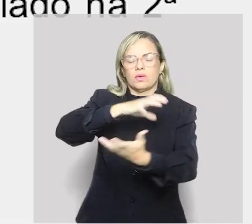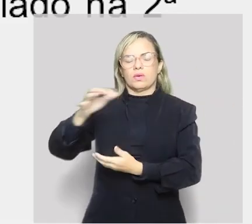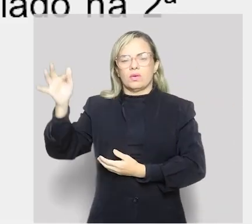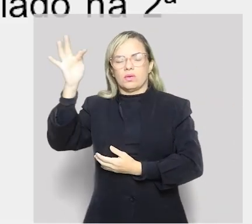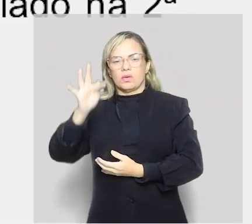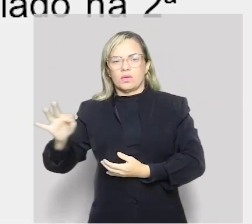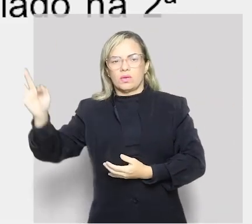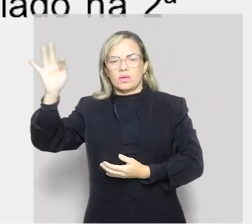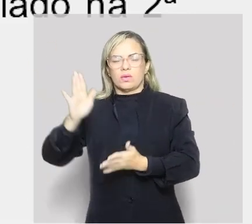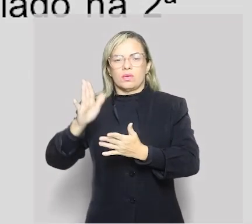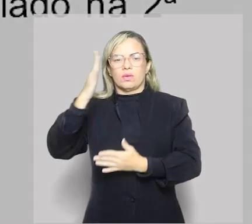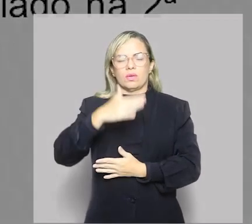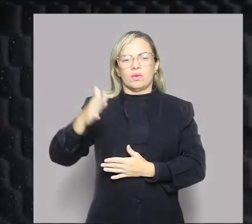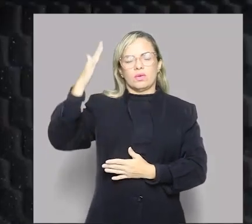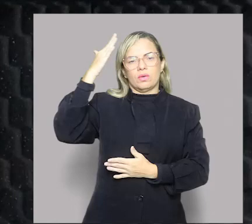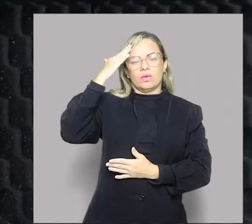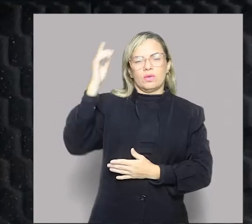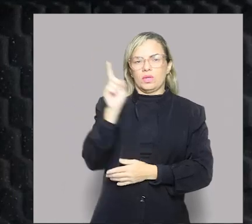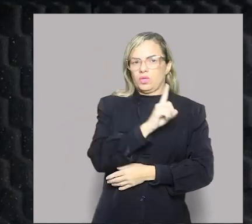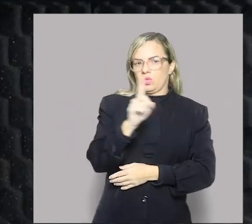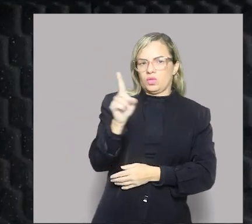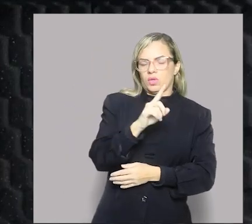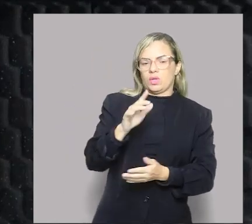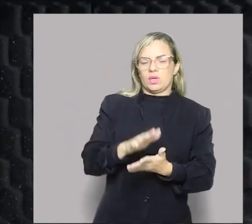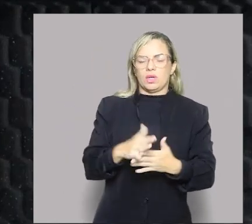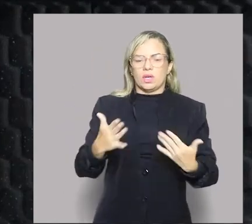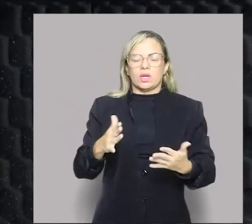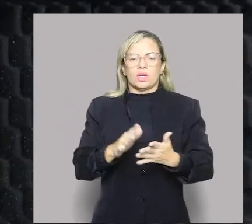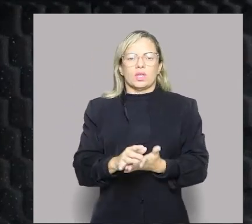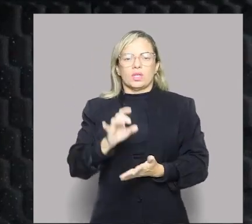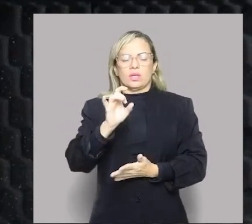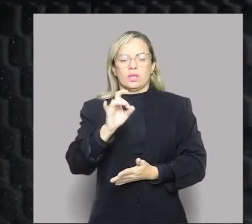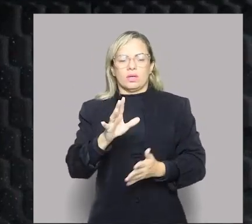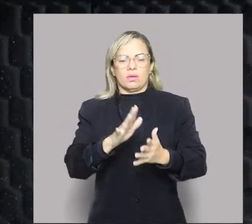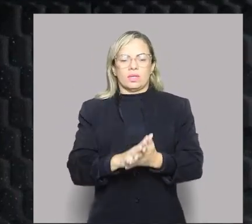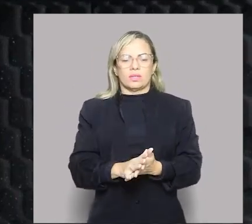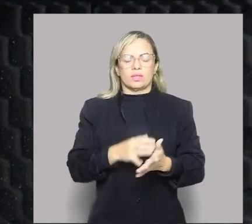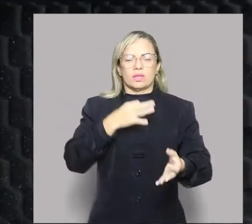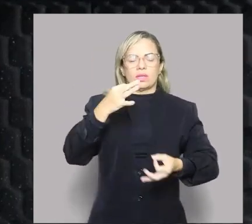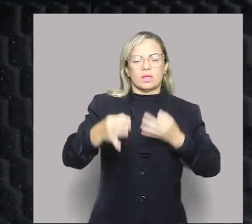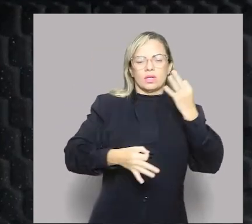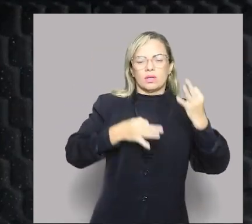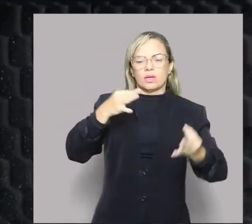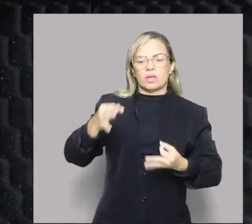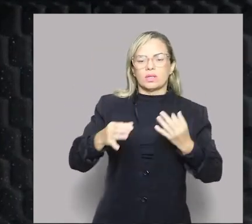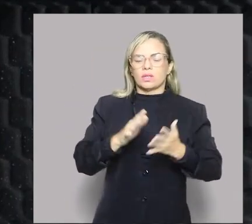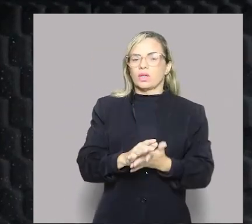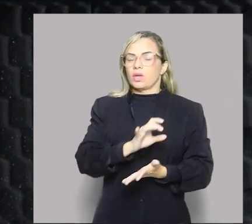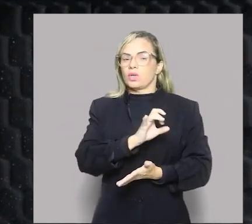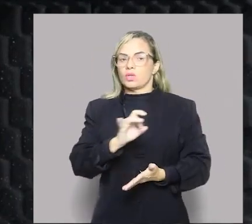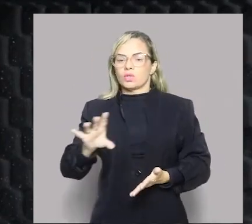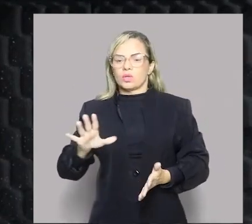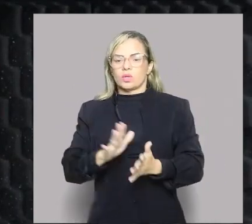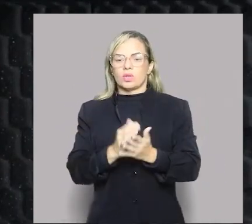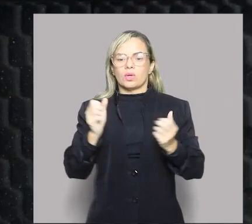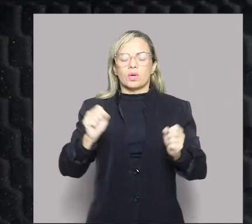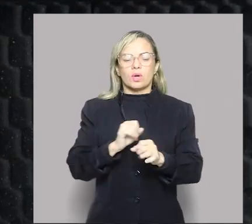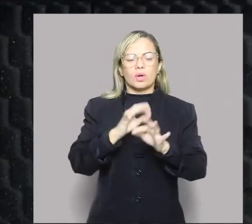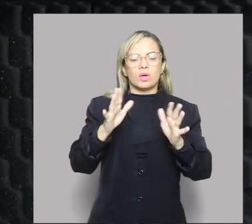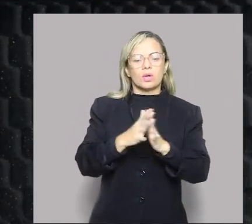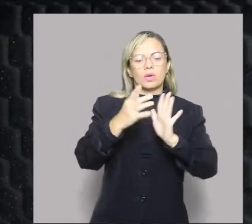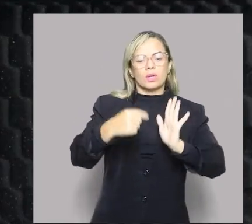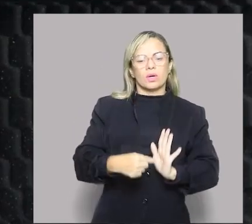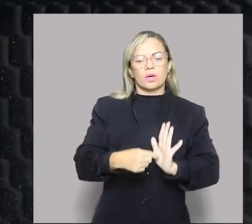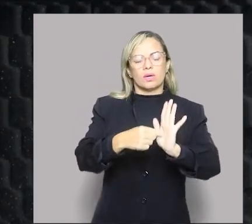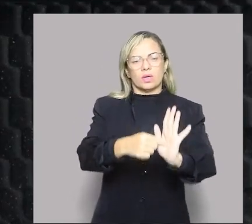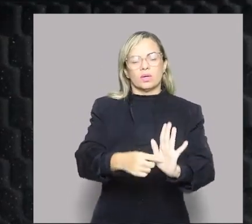Francesa, entenda que isso não é o suficiente para a sua argumentação, tá certo? E elas são apenas realces ou demonstrações